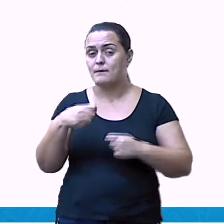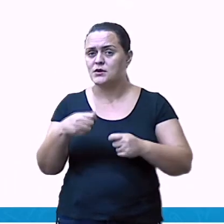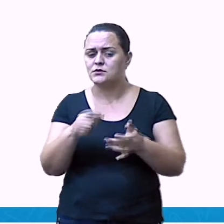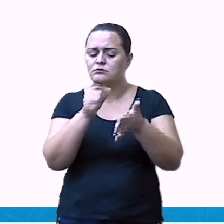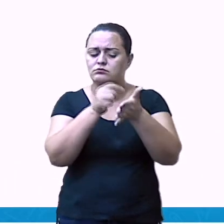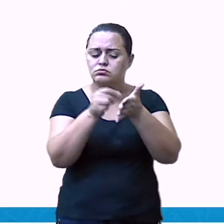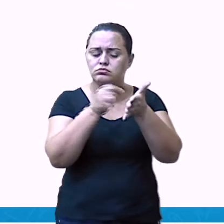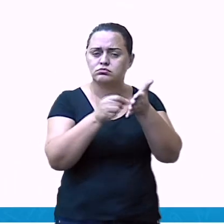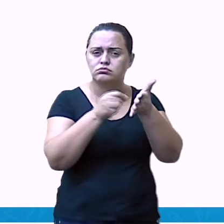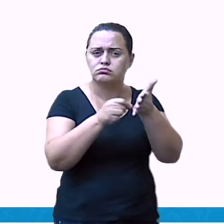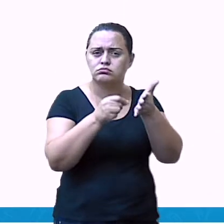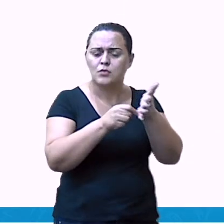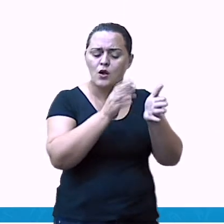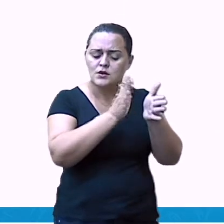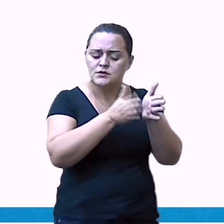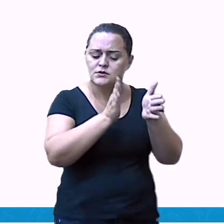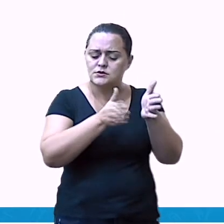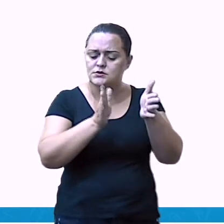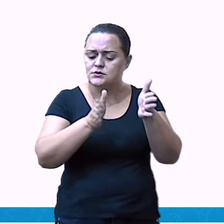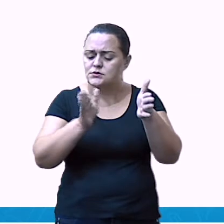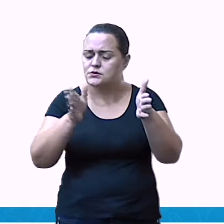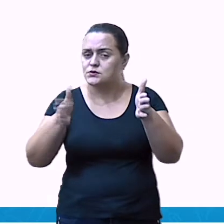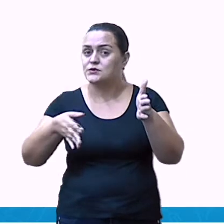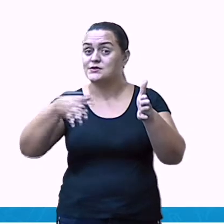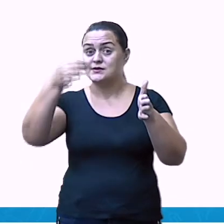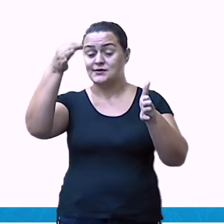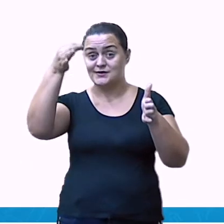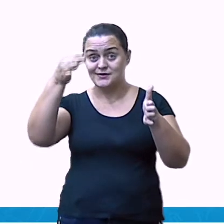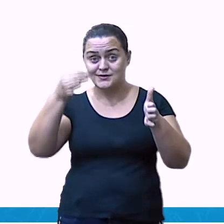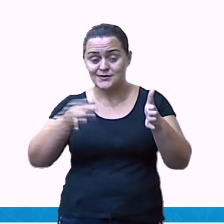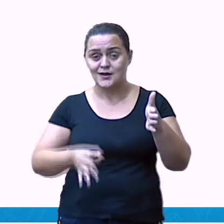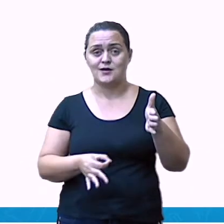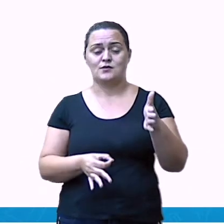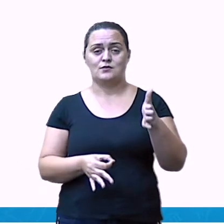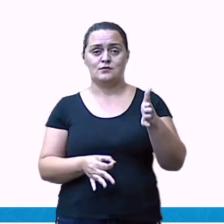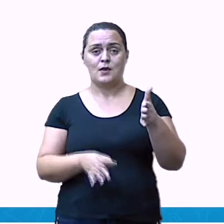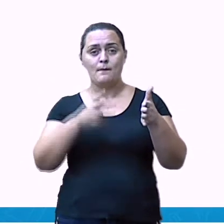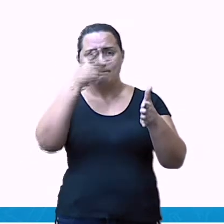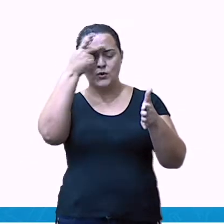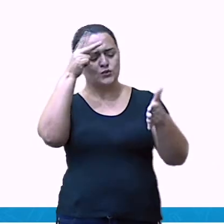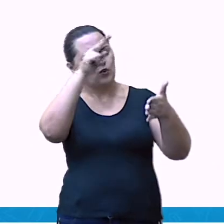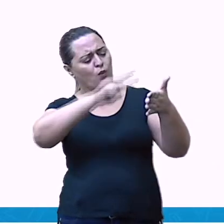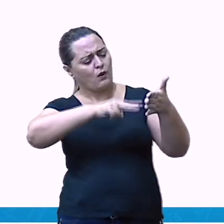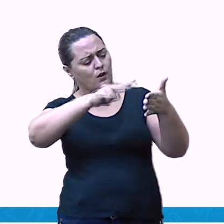uma sequência nos fatos para a leitura não ficar incoerente e incompreensível.